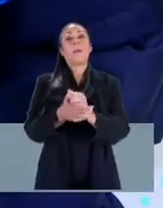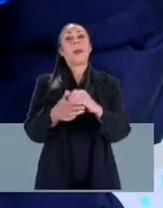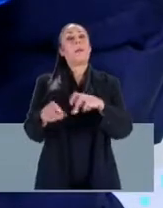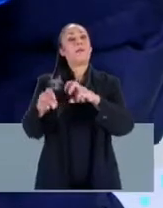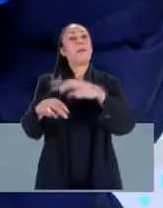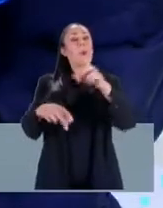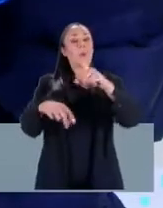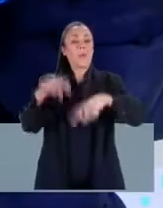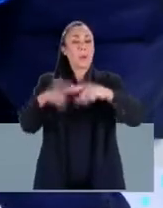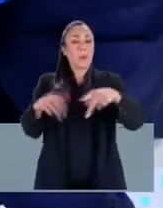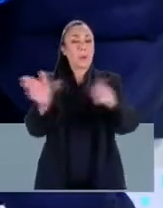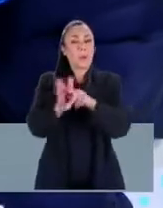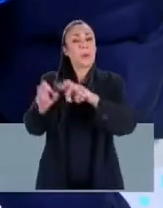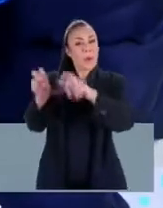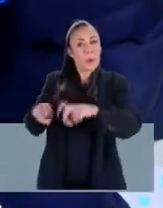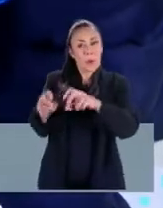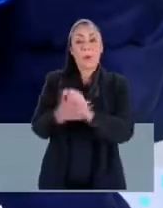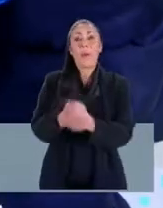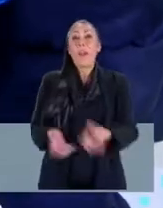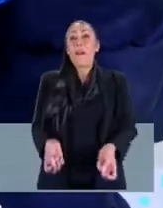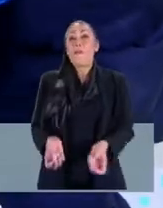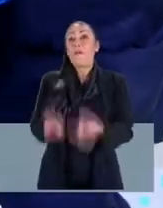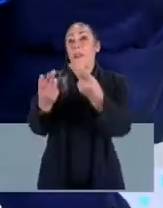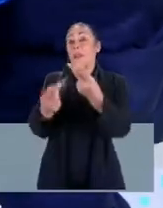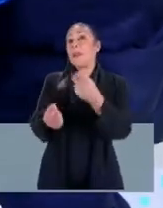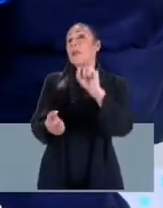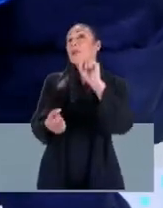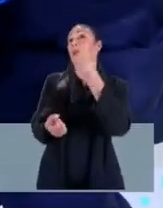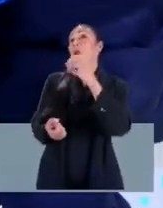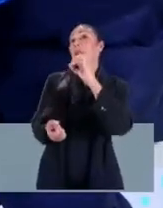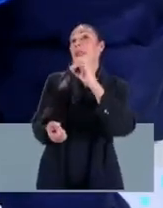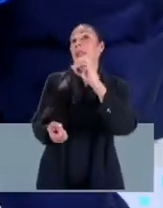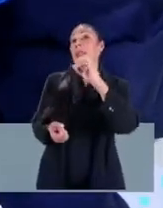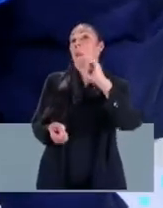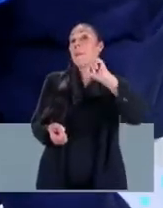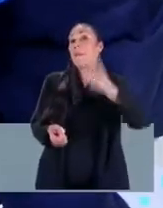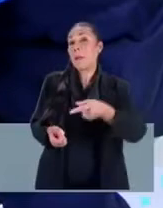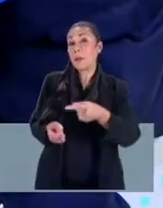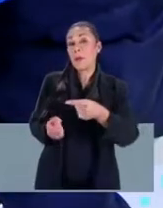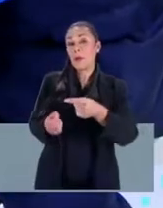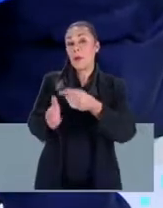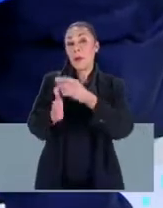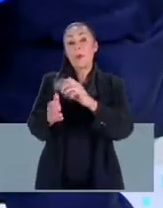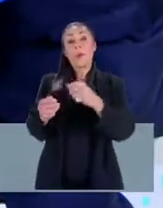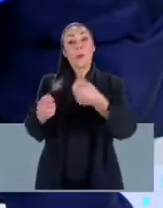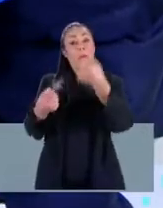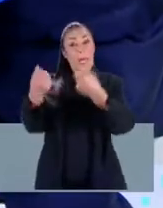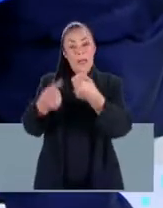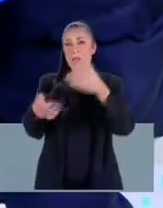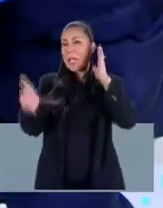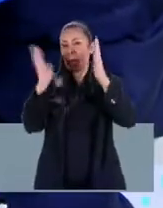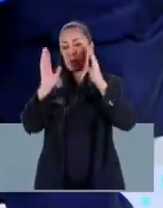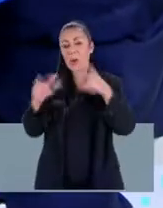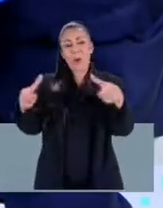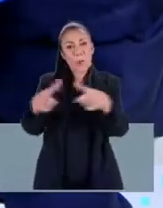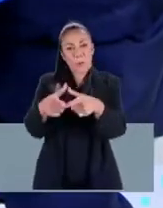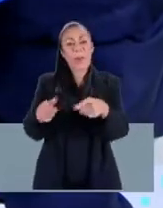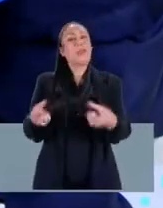agrícolas para a agricultura. Vendemos 80 mil tratores. Vendemos milhares de caminhões pequenos.